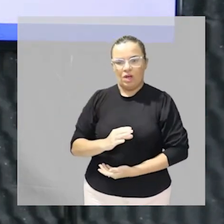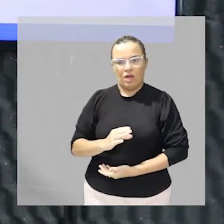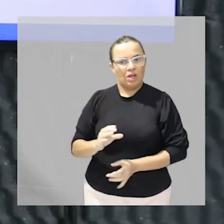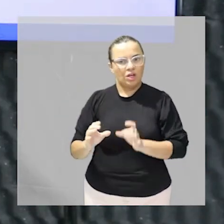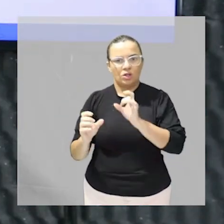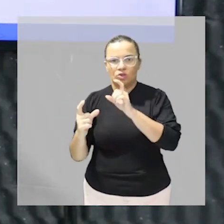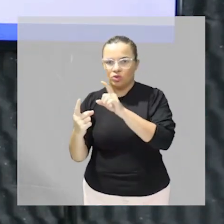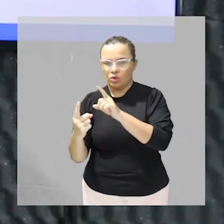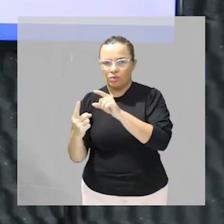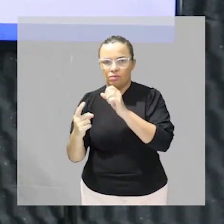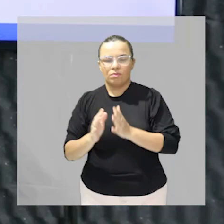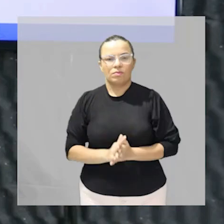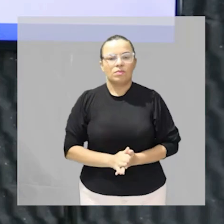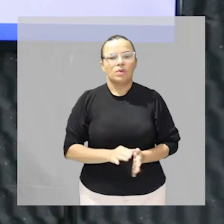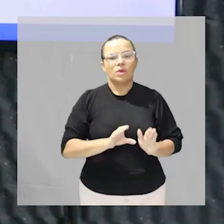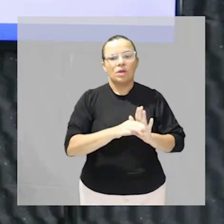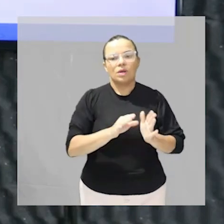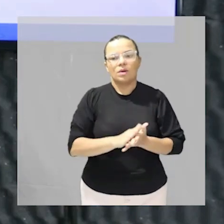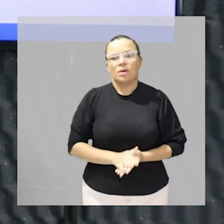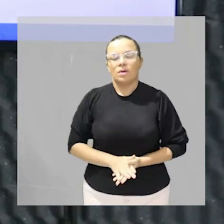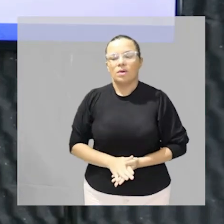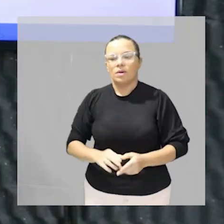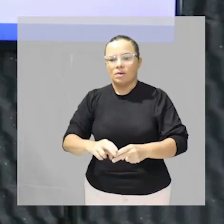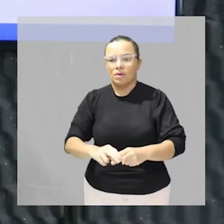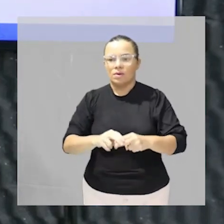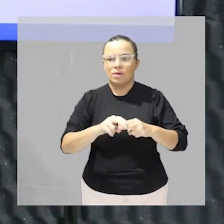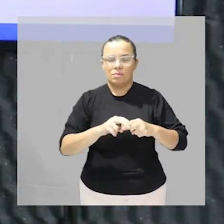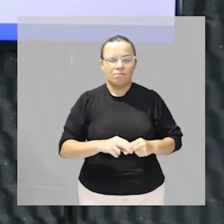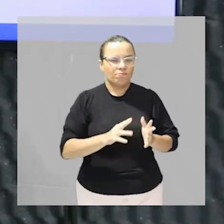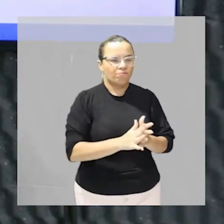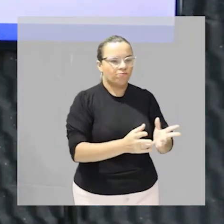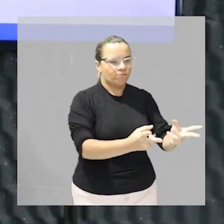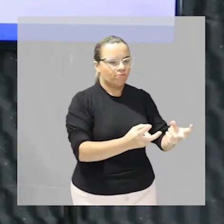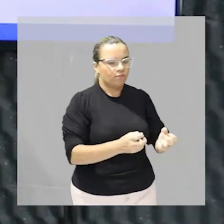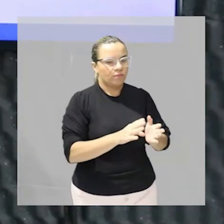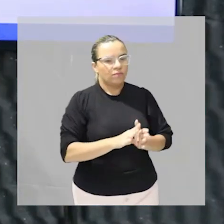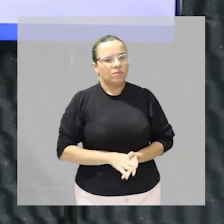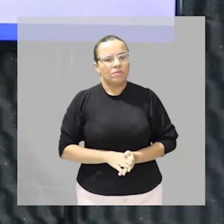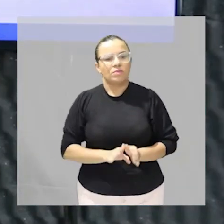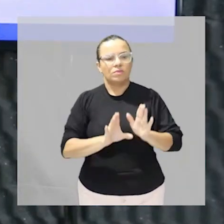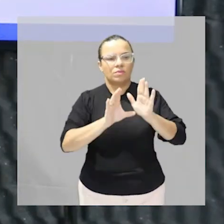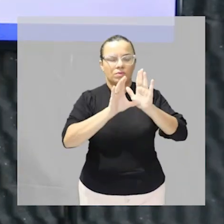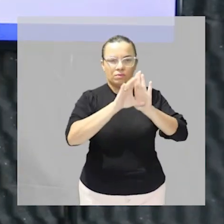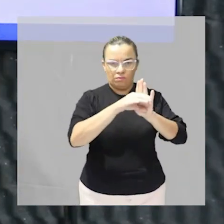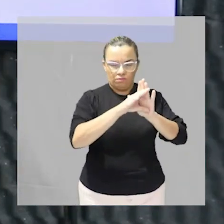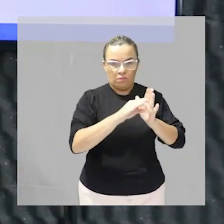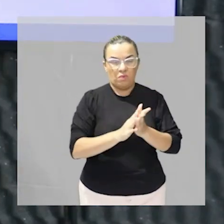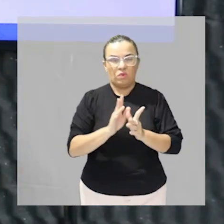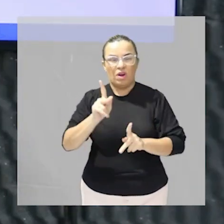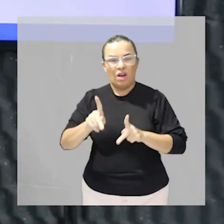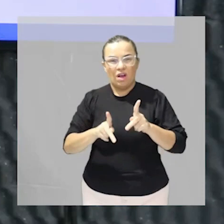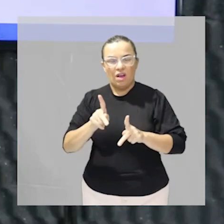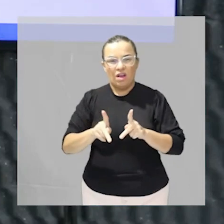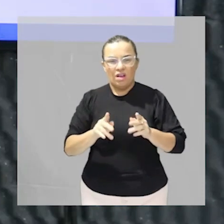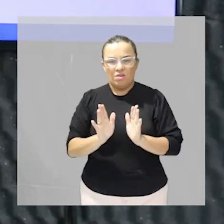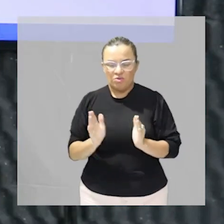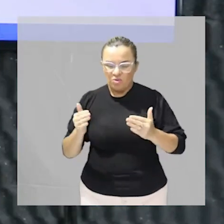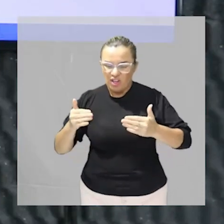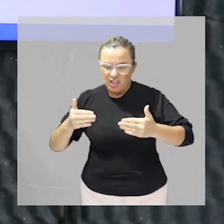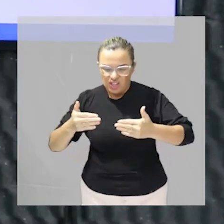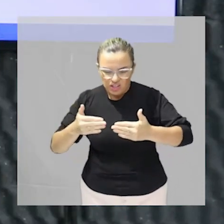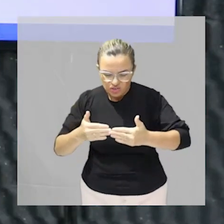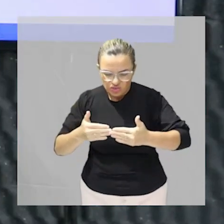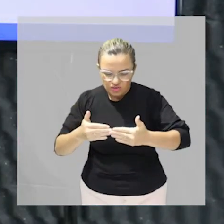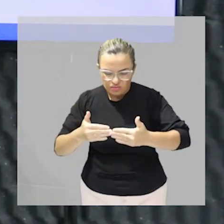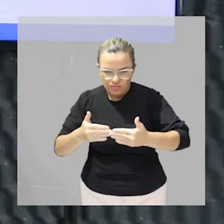cidadãos. Assim, é possível perceber que o conceito de povo era